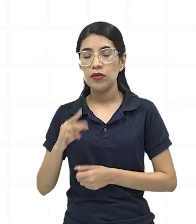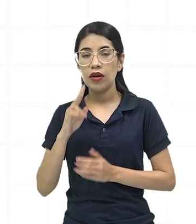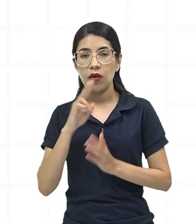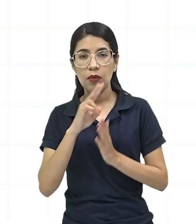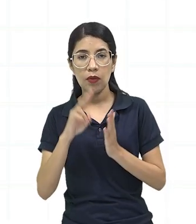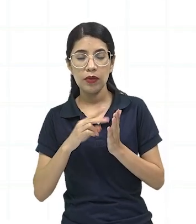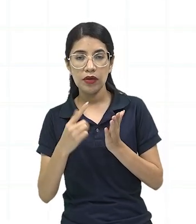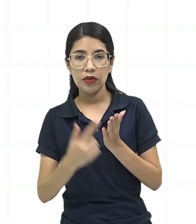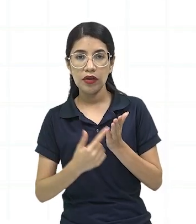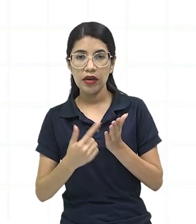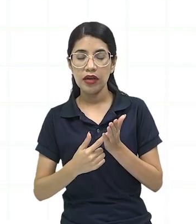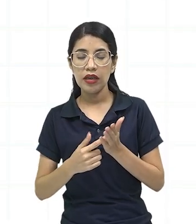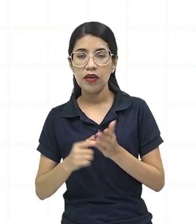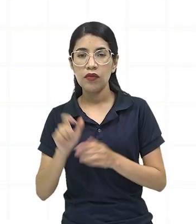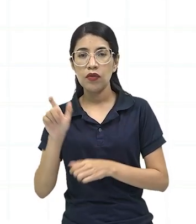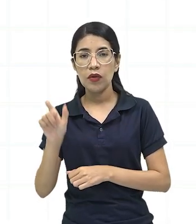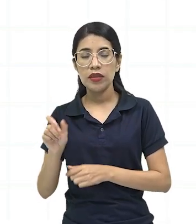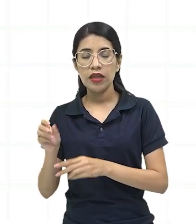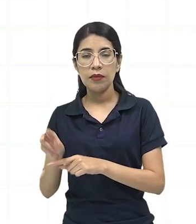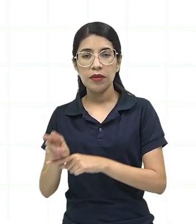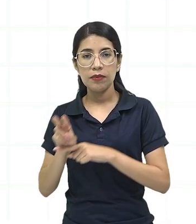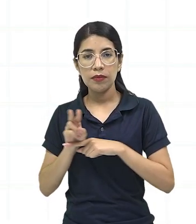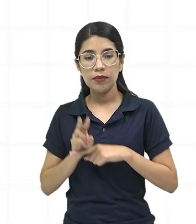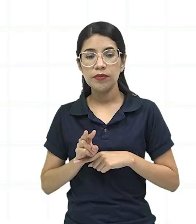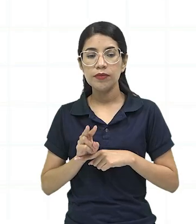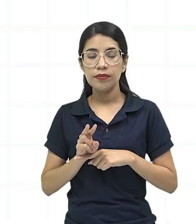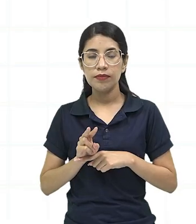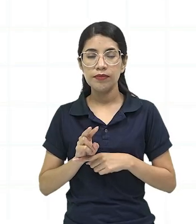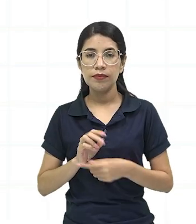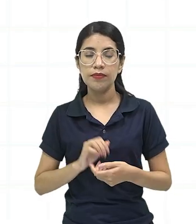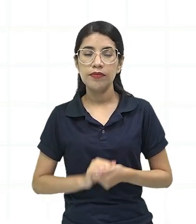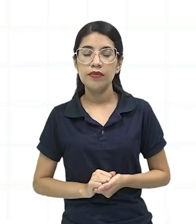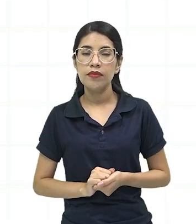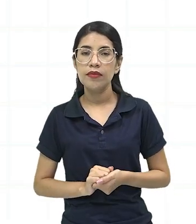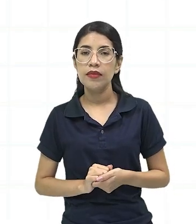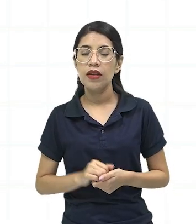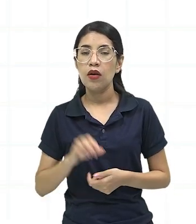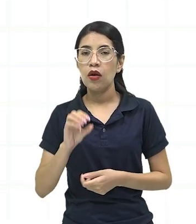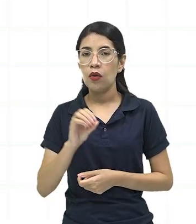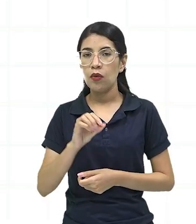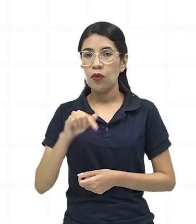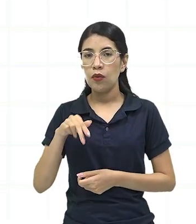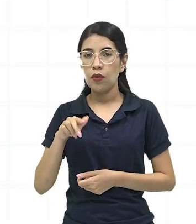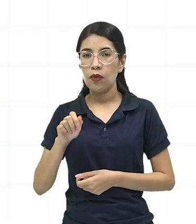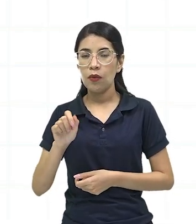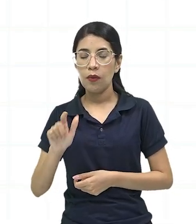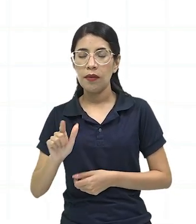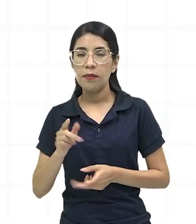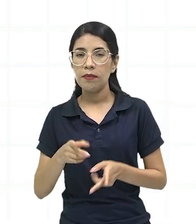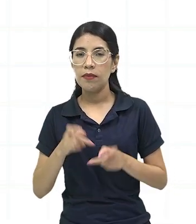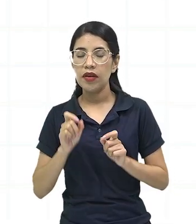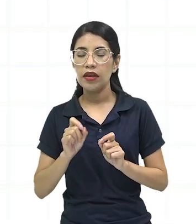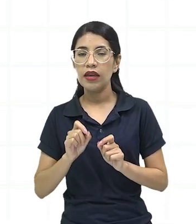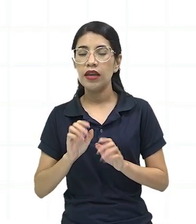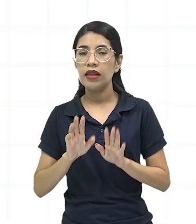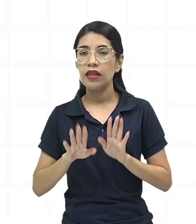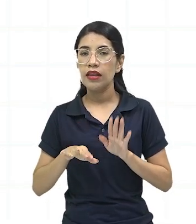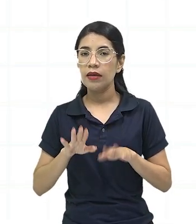me emprestou. Vejam, lembra que eu falei para vocês que os variáveis vai depender do nosso antecedente? Se o